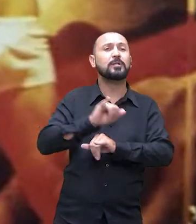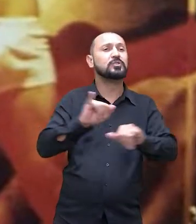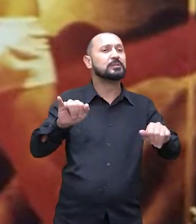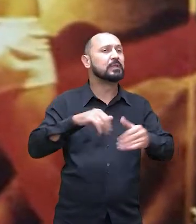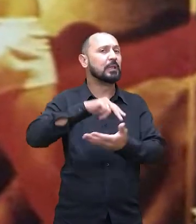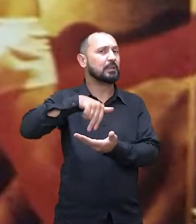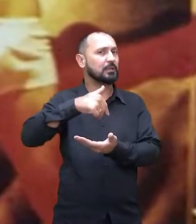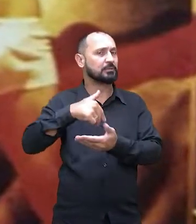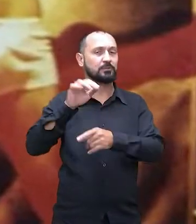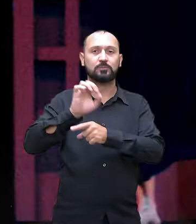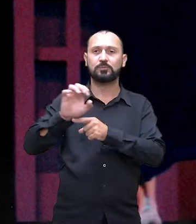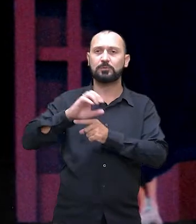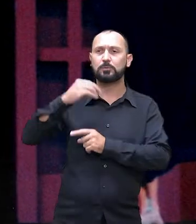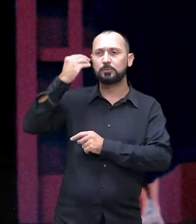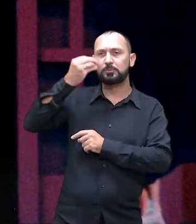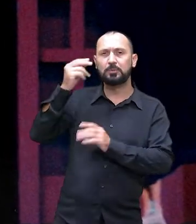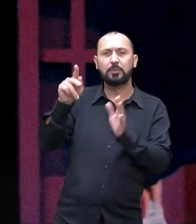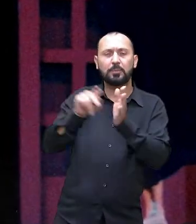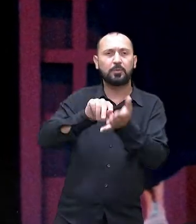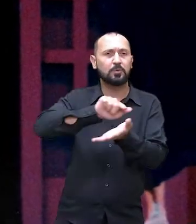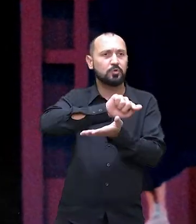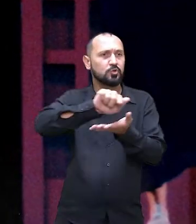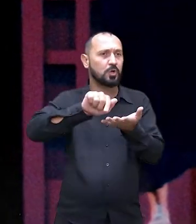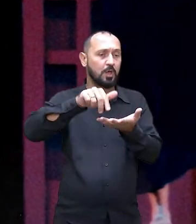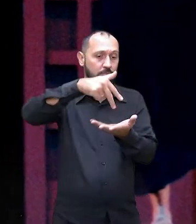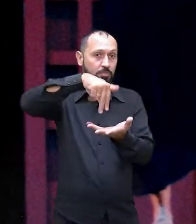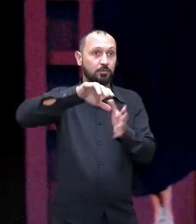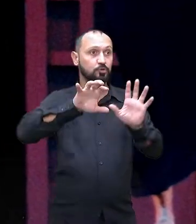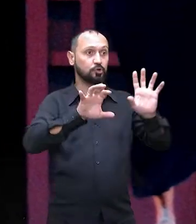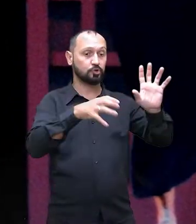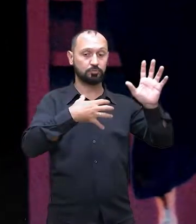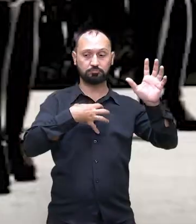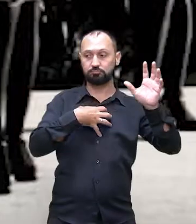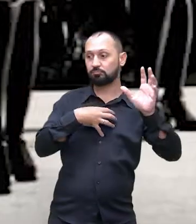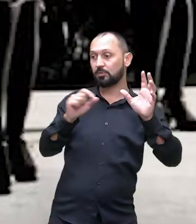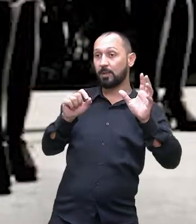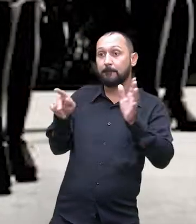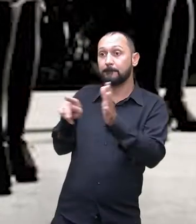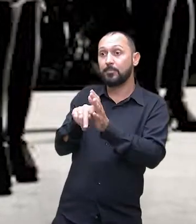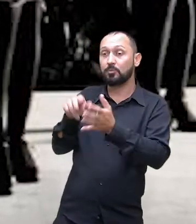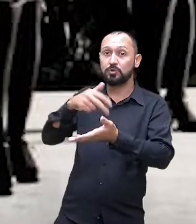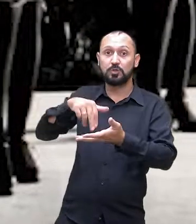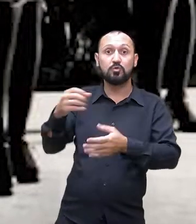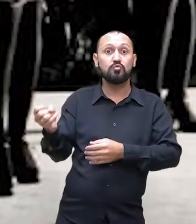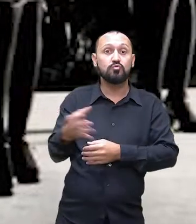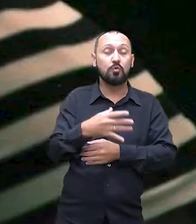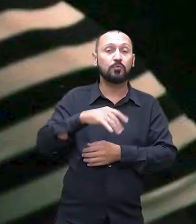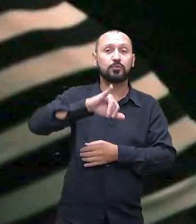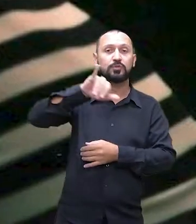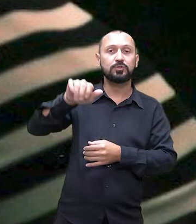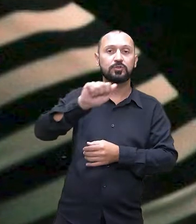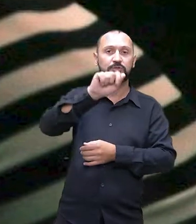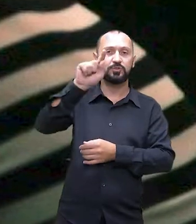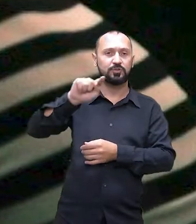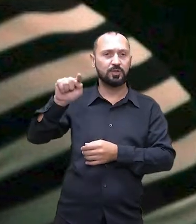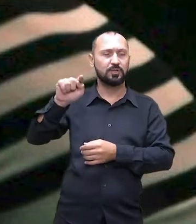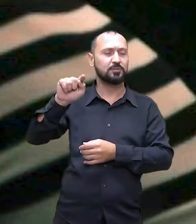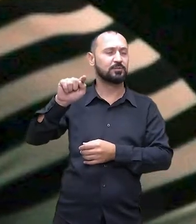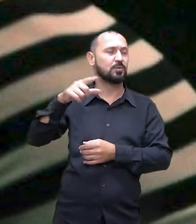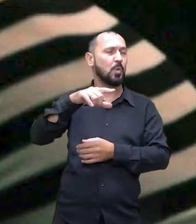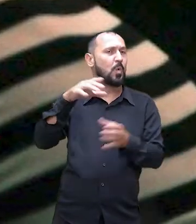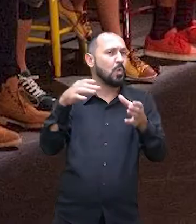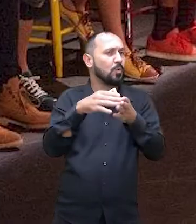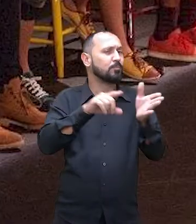estado, com experiências estéticas e coreográficas que passam por danças modernas e de jazz. O grupo elabora